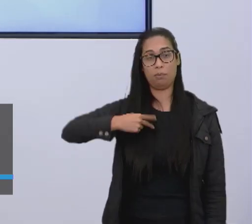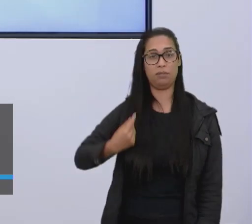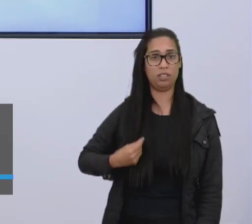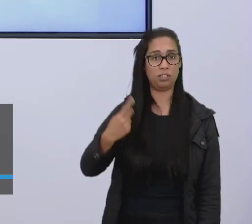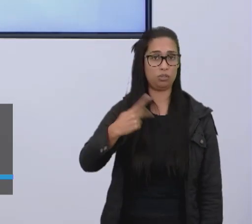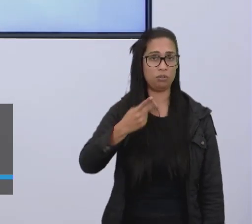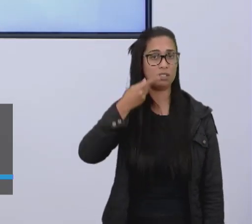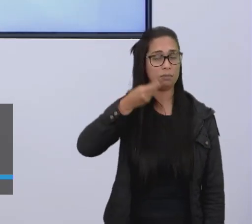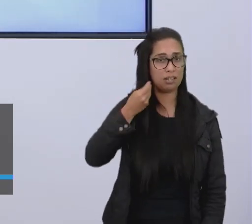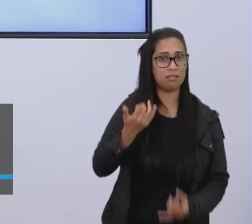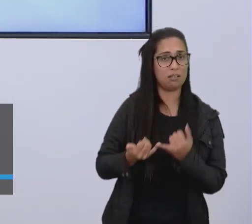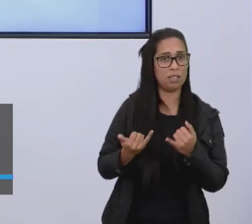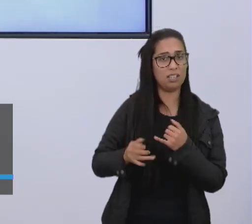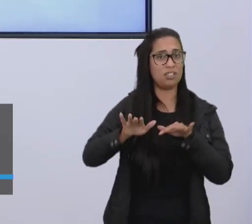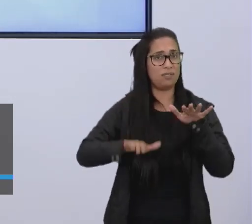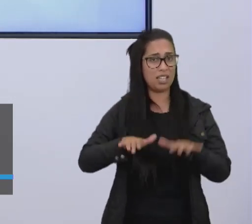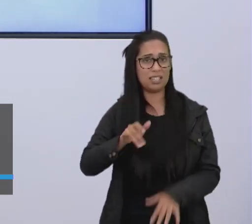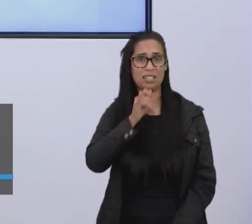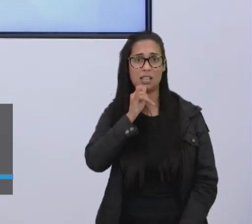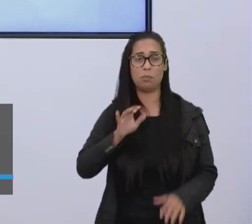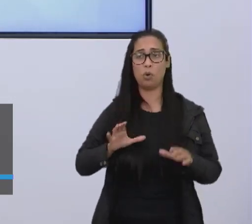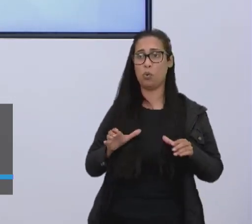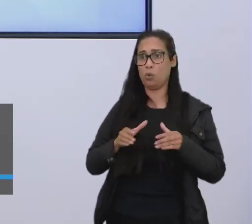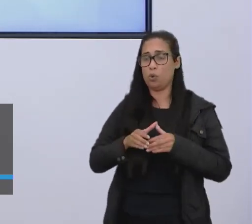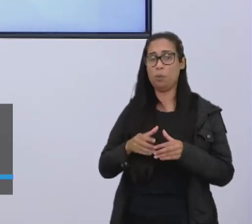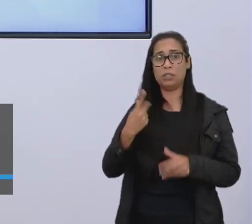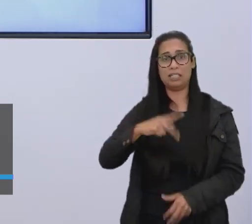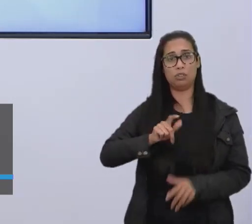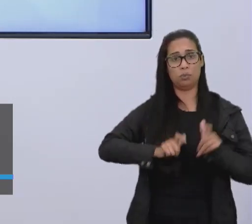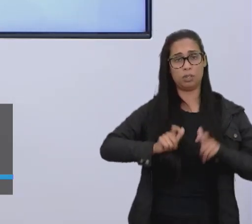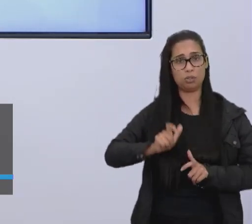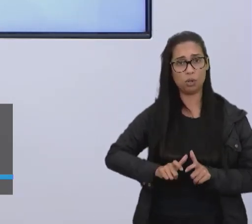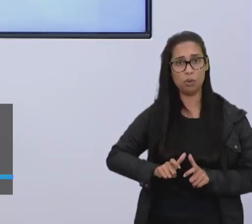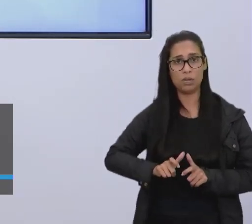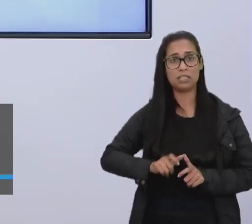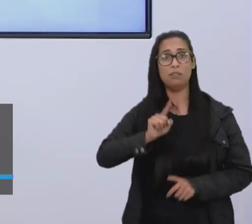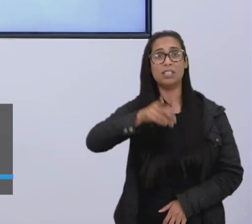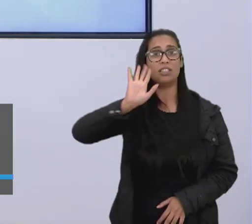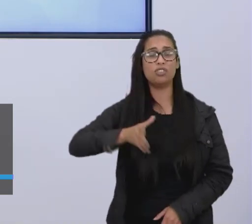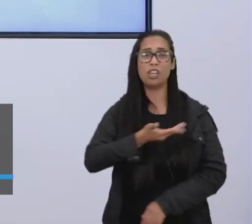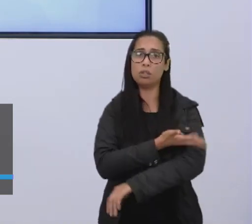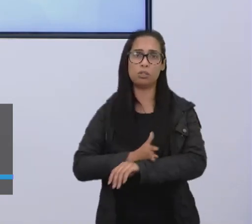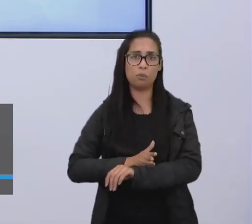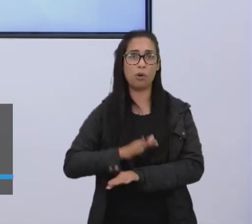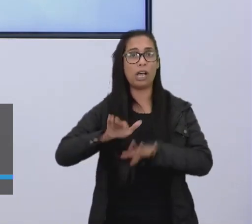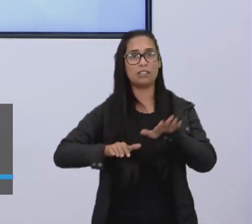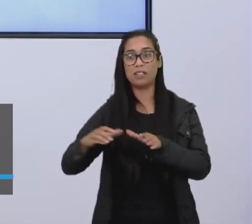que ameace esse estilo de vida muito específico é um problema, a gente gera essa